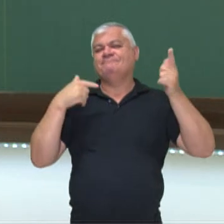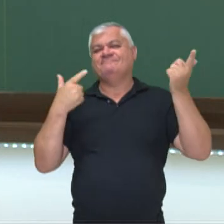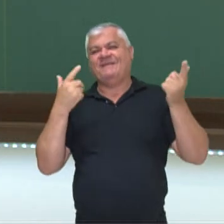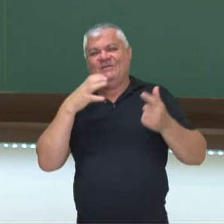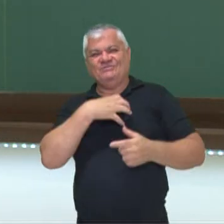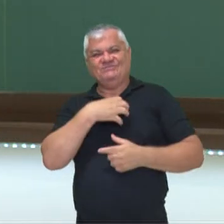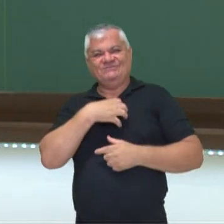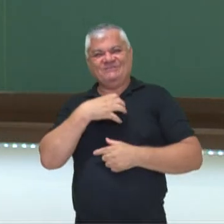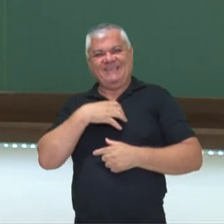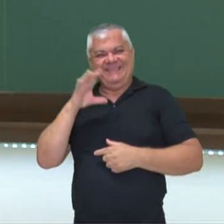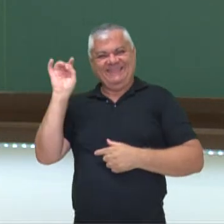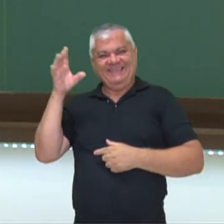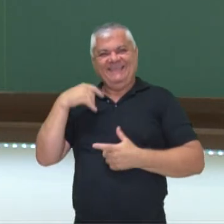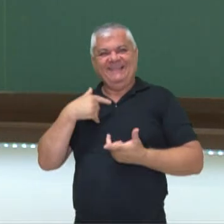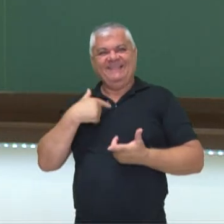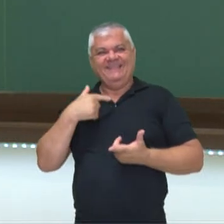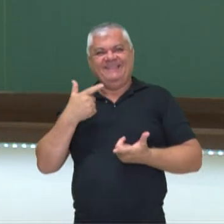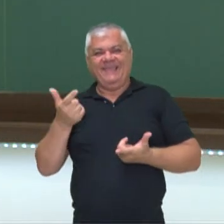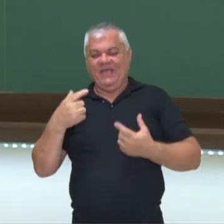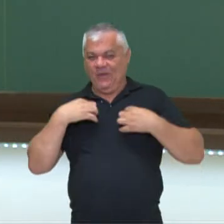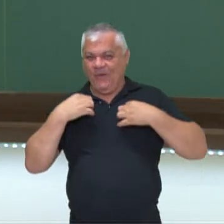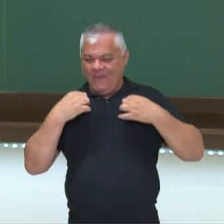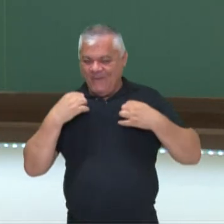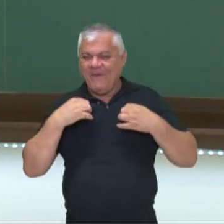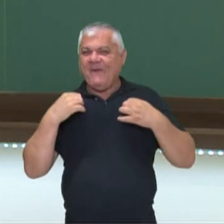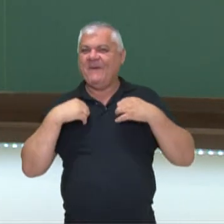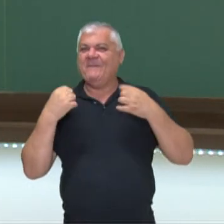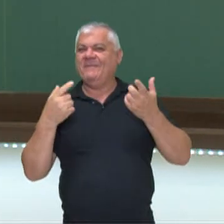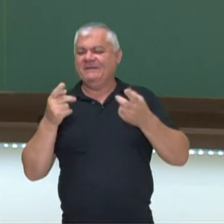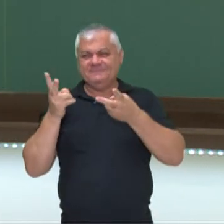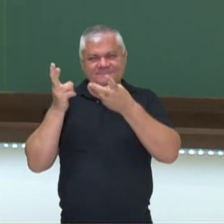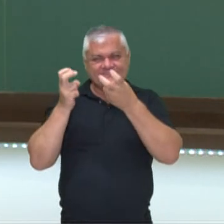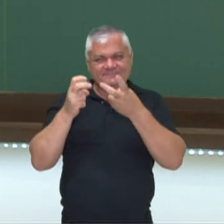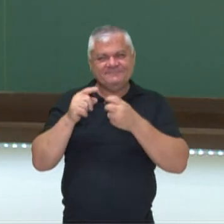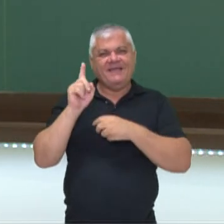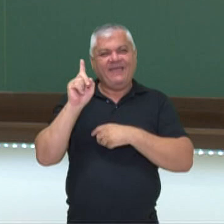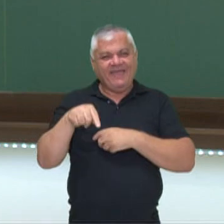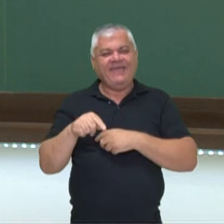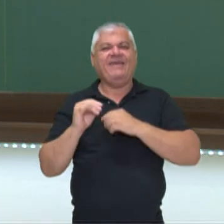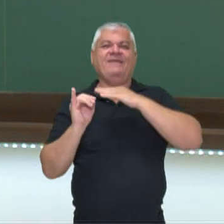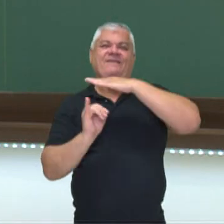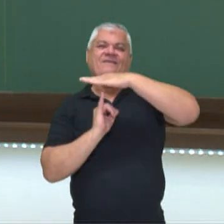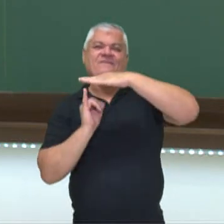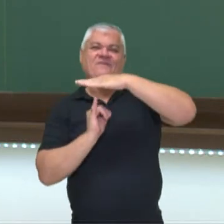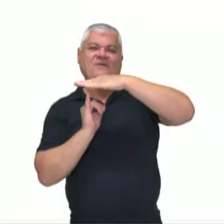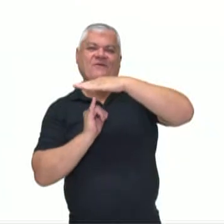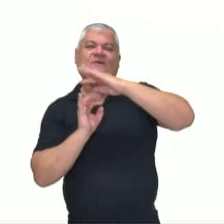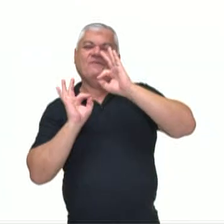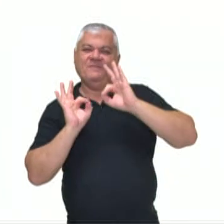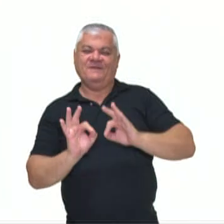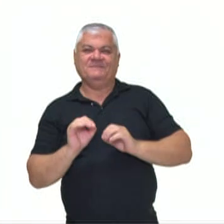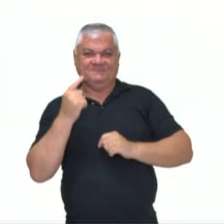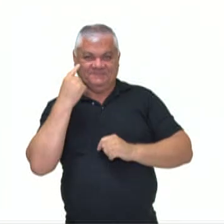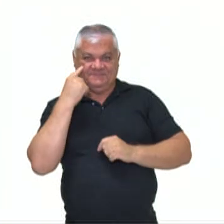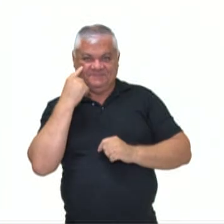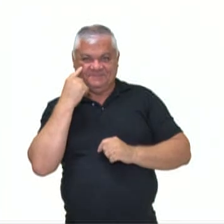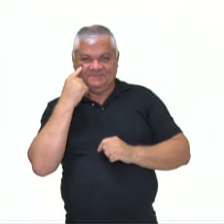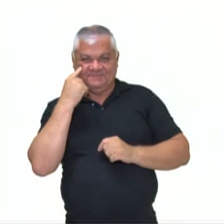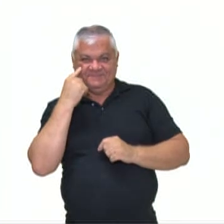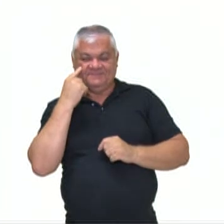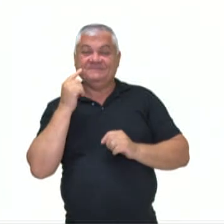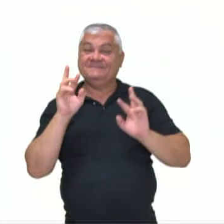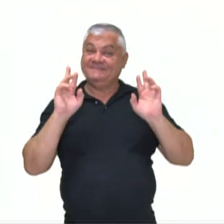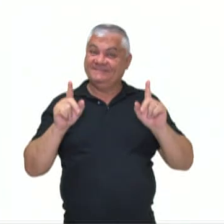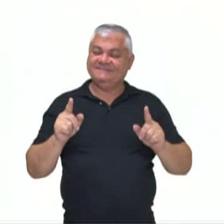um pouco também a vestimenta, que isso também vai determinar, é um tratamento mais informal. Provavelmente é